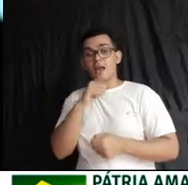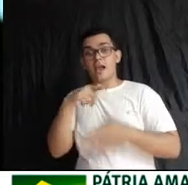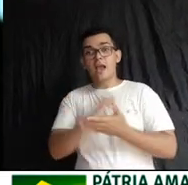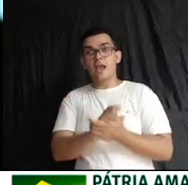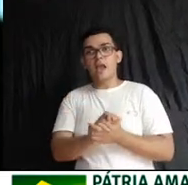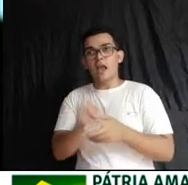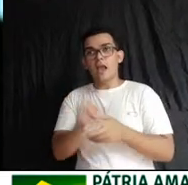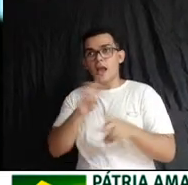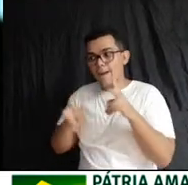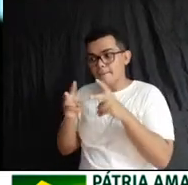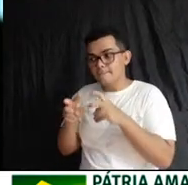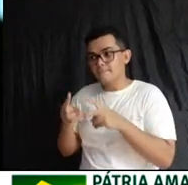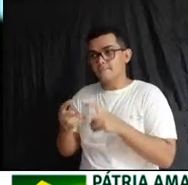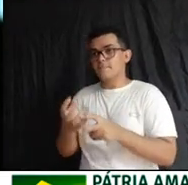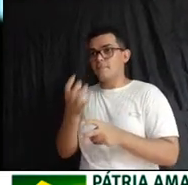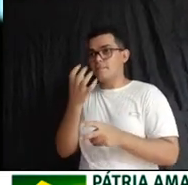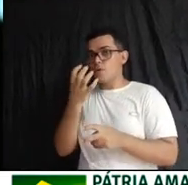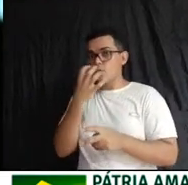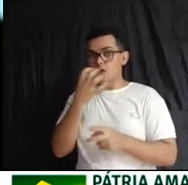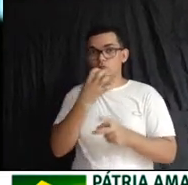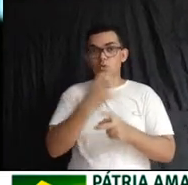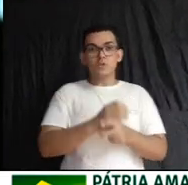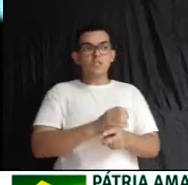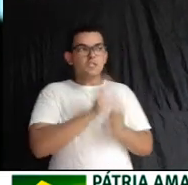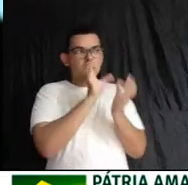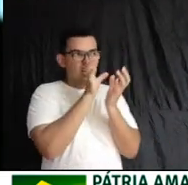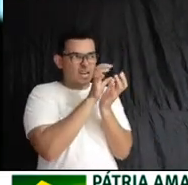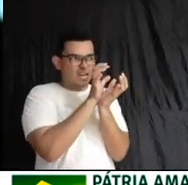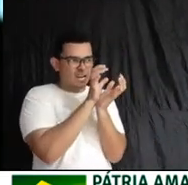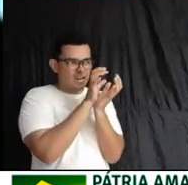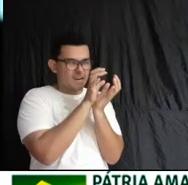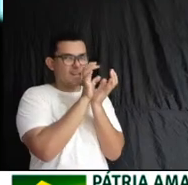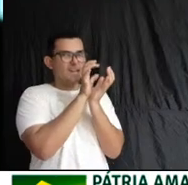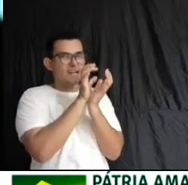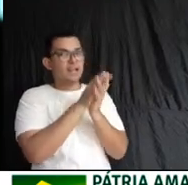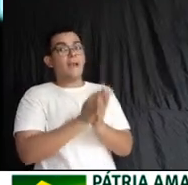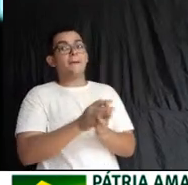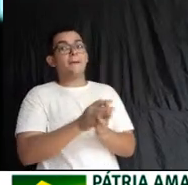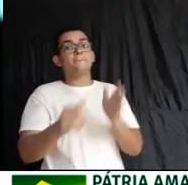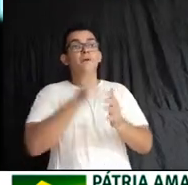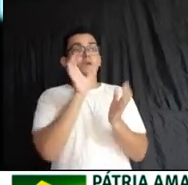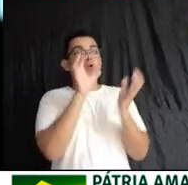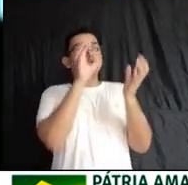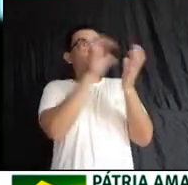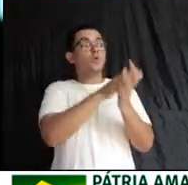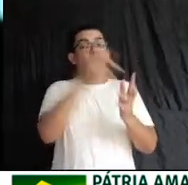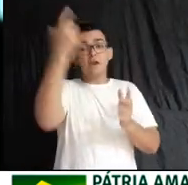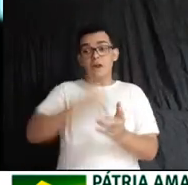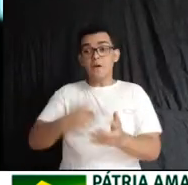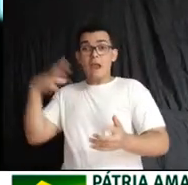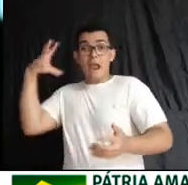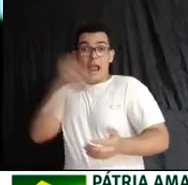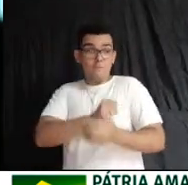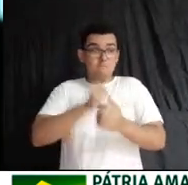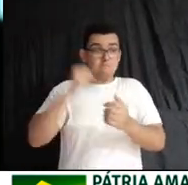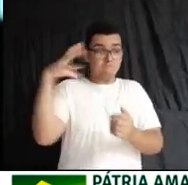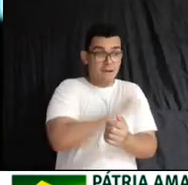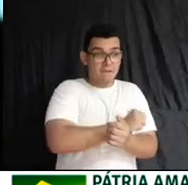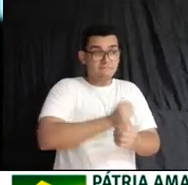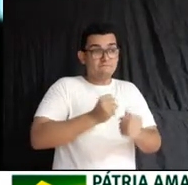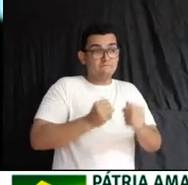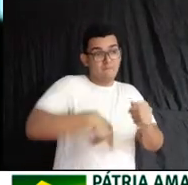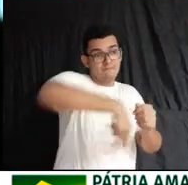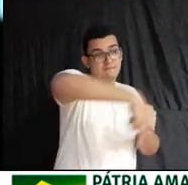Eu falei, rapaz, esse bicho vai me pegar. A primeira latida que o pitbull deu... Eu saí correndo no cavalo doido, menino. Pulei o